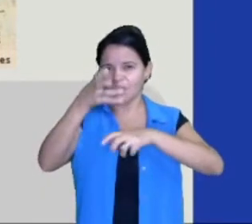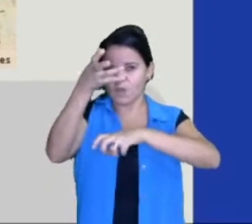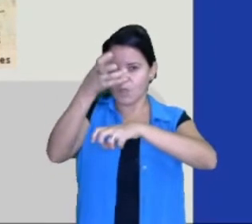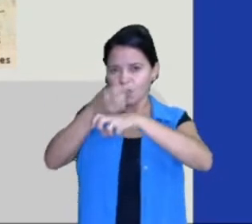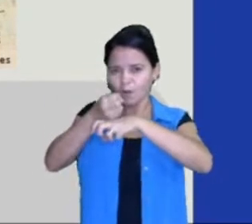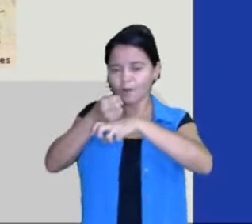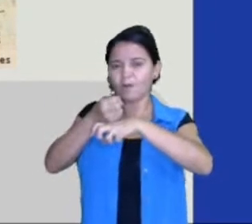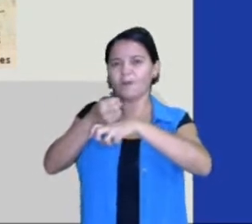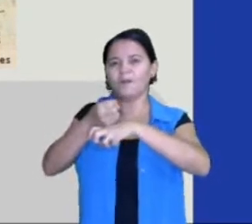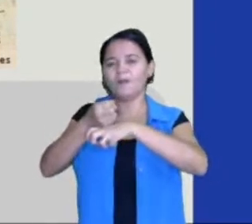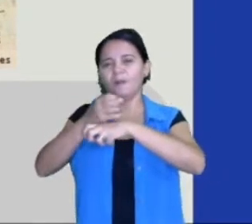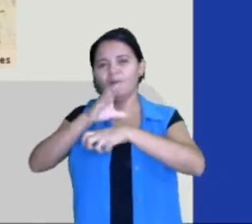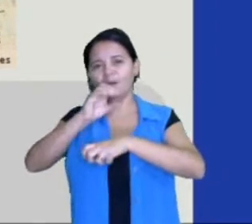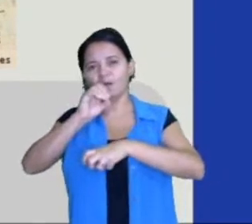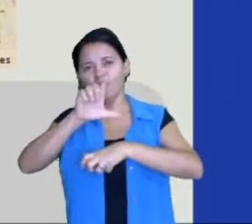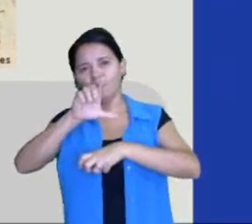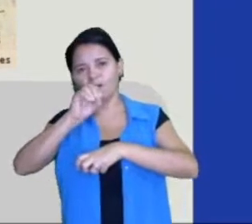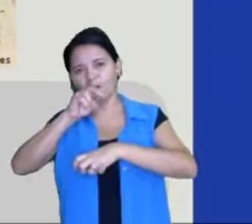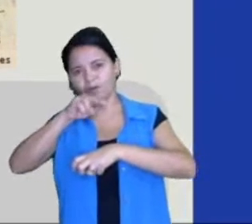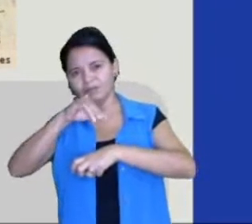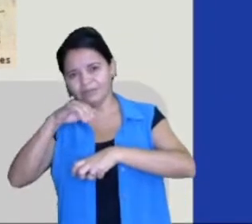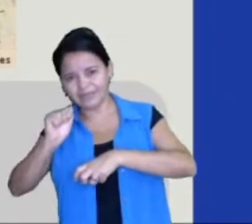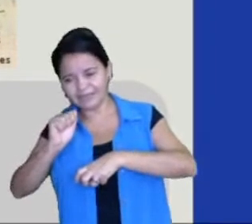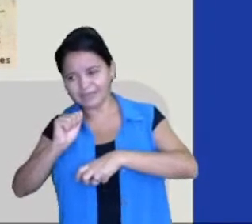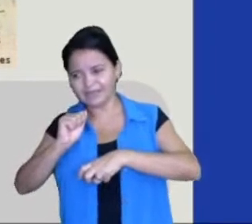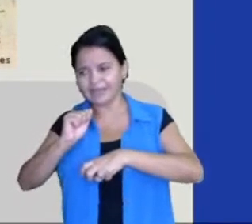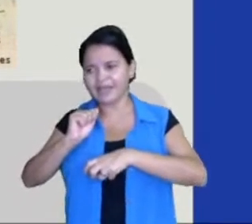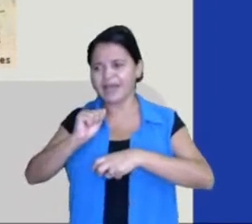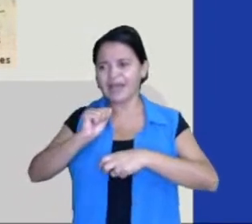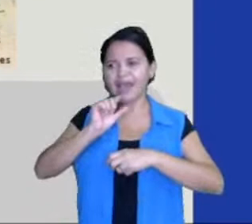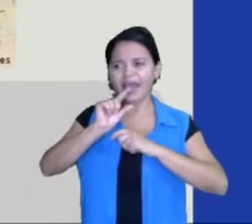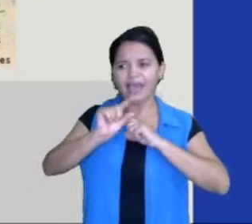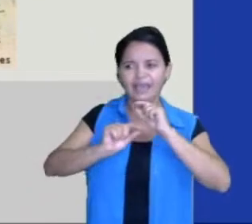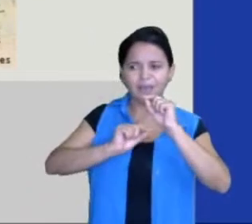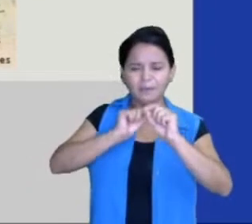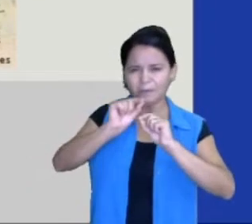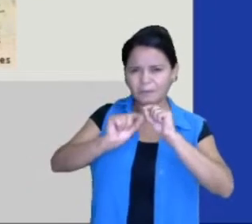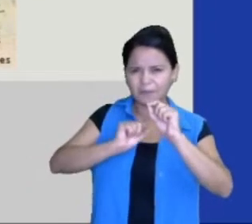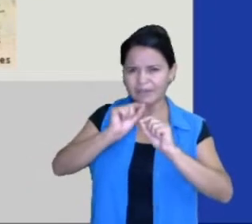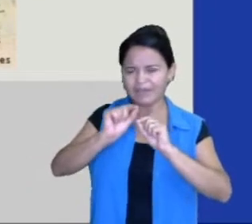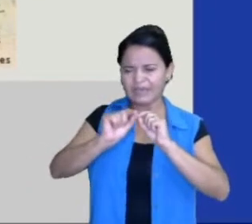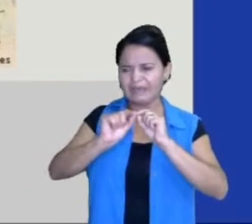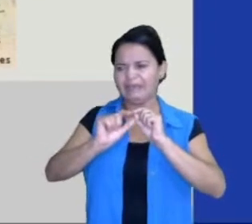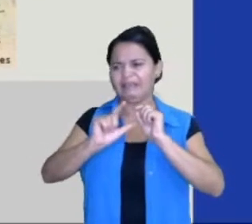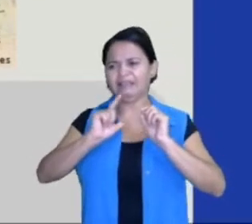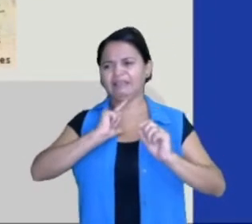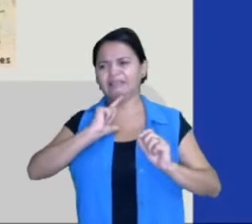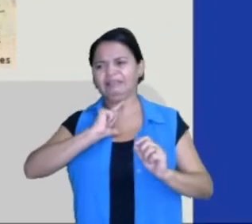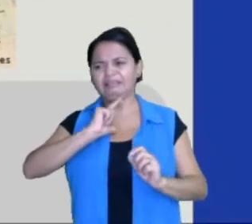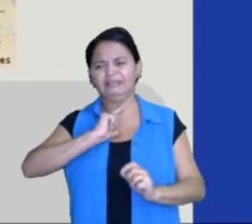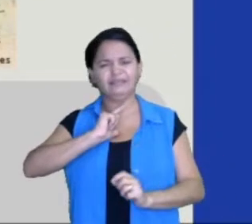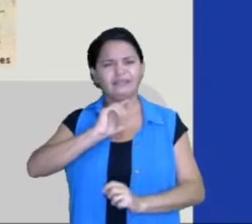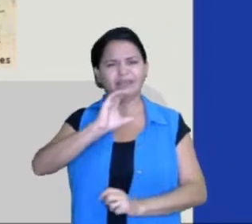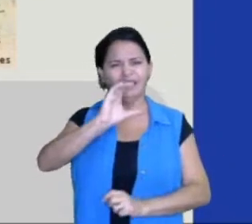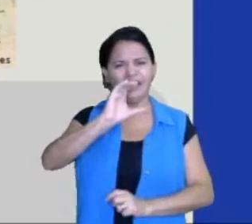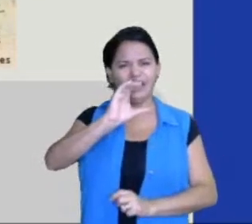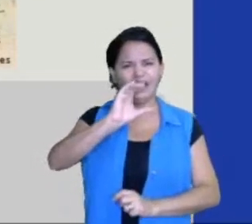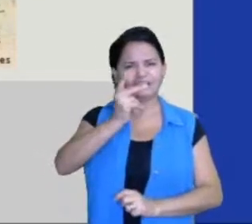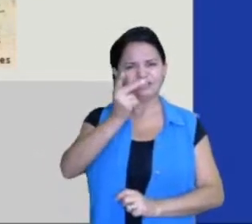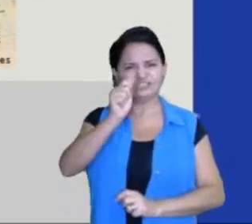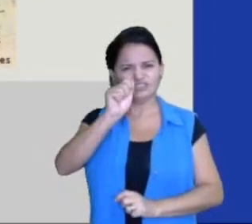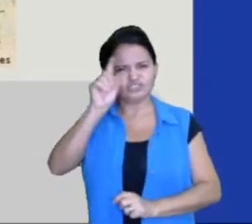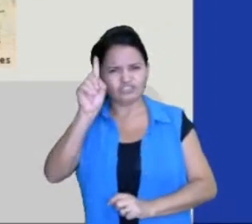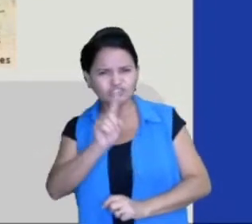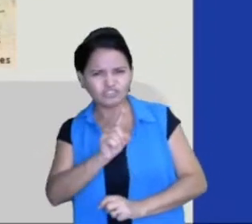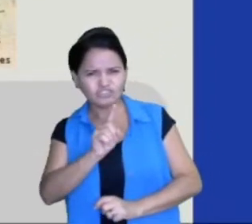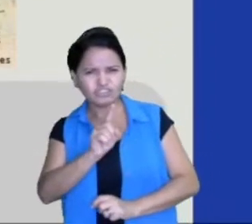Que todo carregamento de chá que chegasse por meio da Companhia das Índias Ocidentais, que era uma